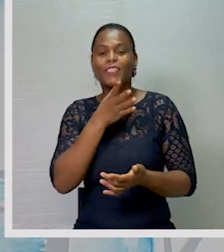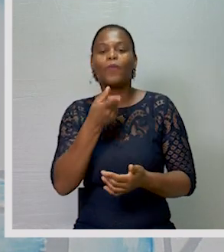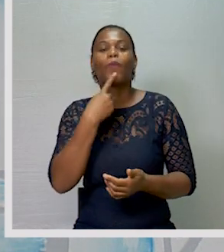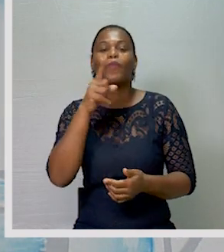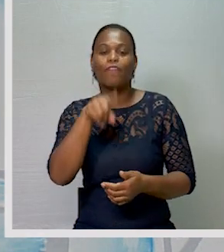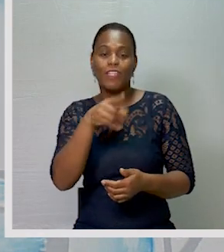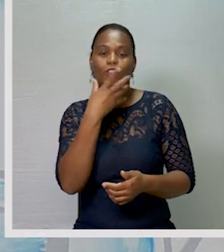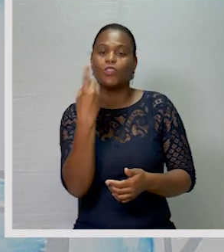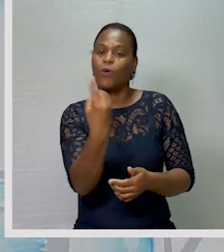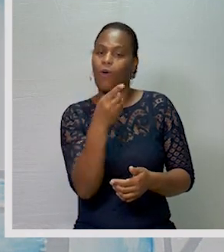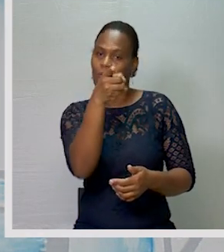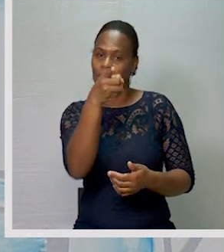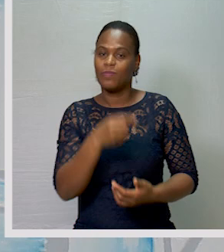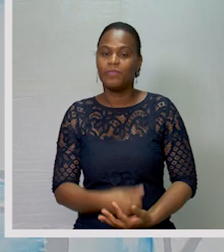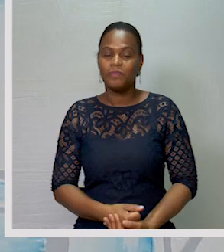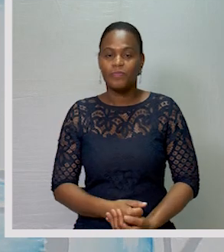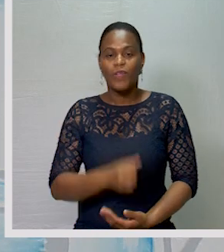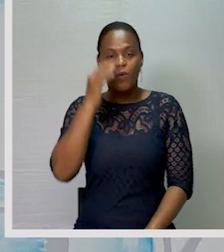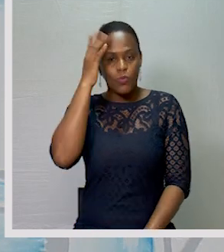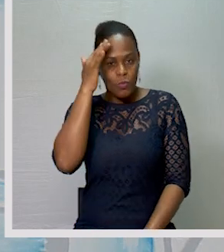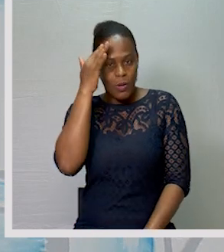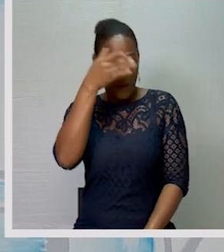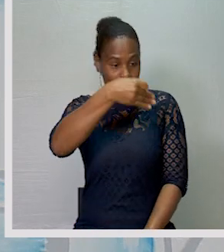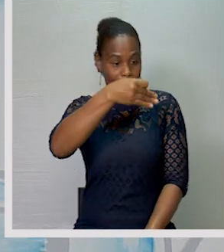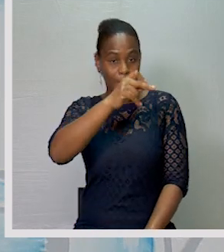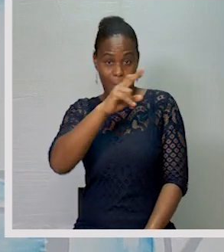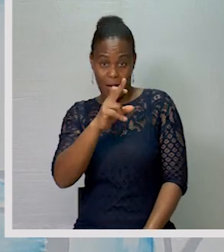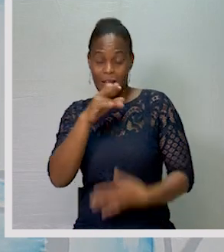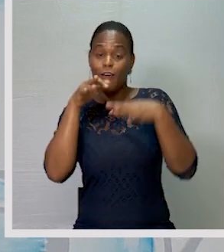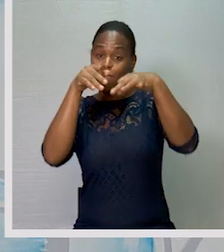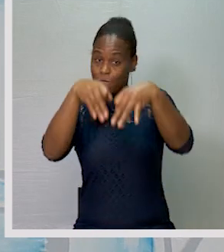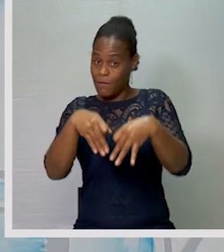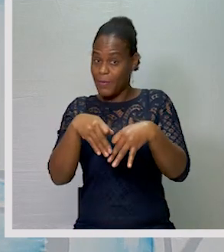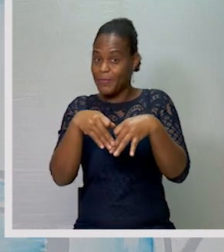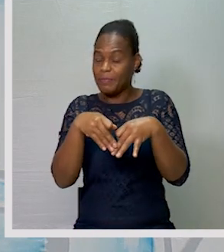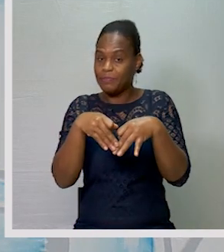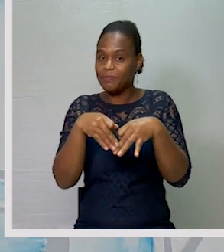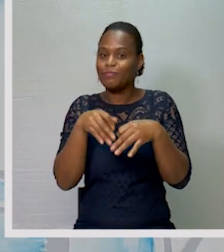Exato. Então repitam lá, sozinhos. Os números pares terminam em...